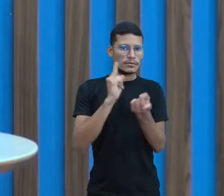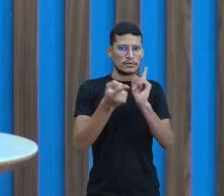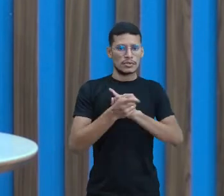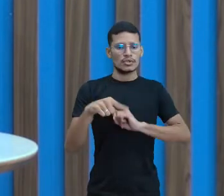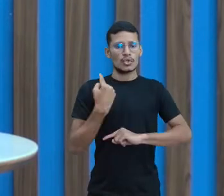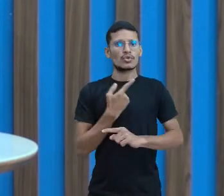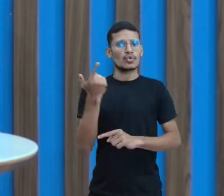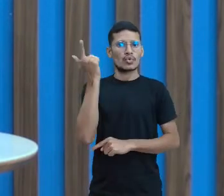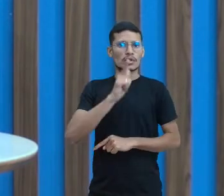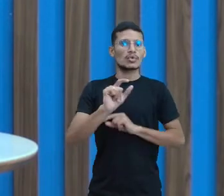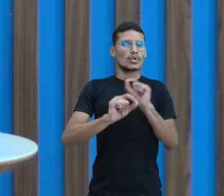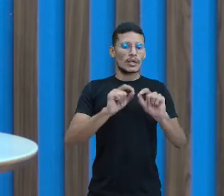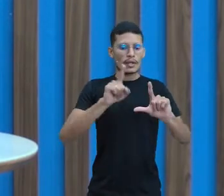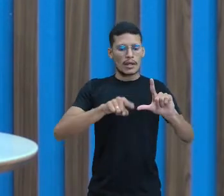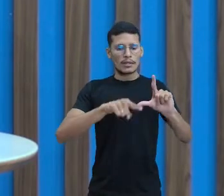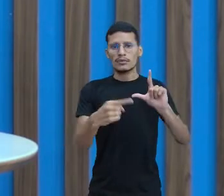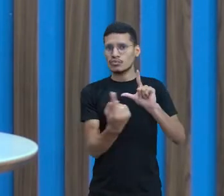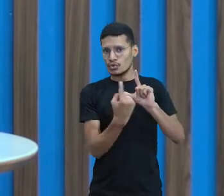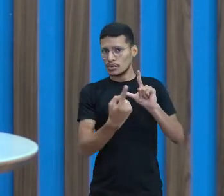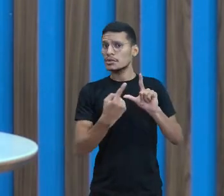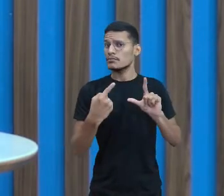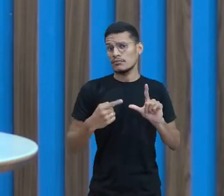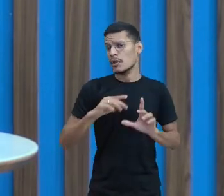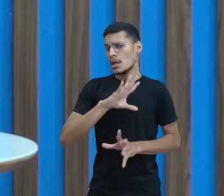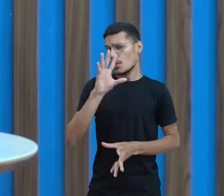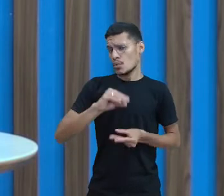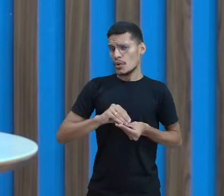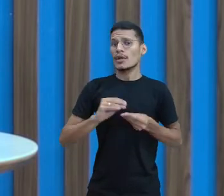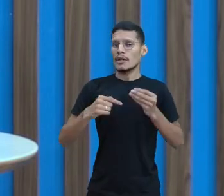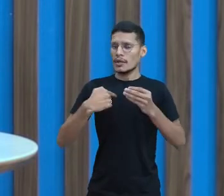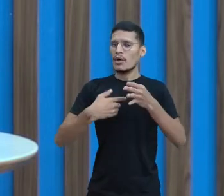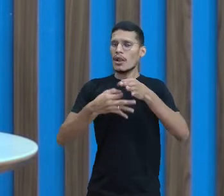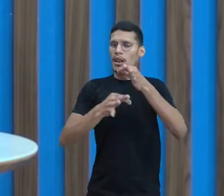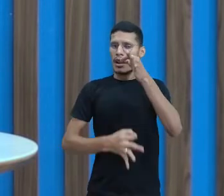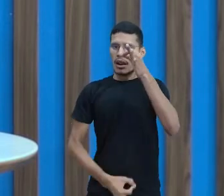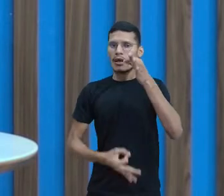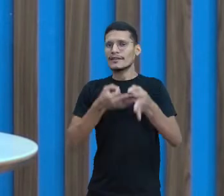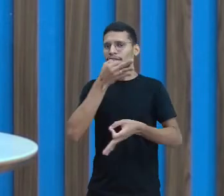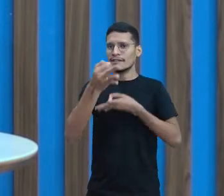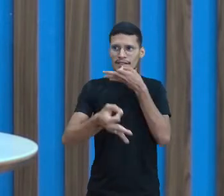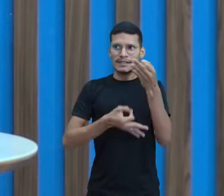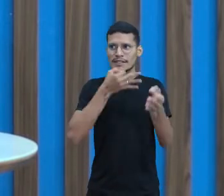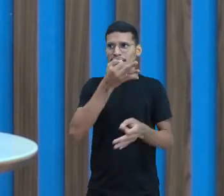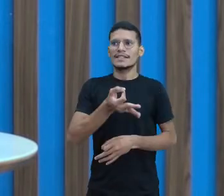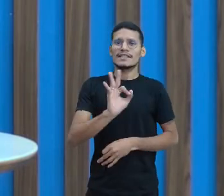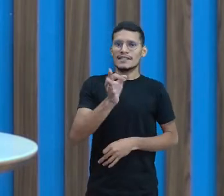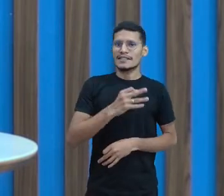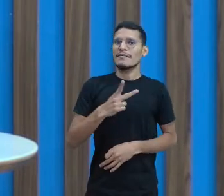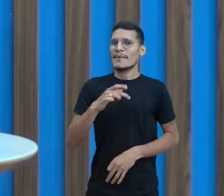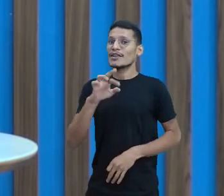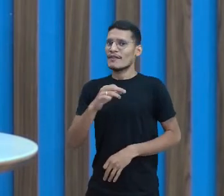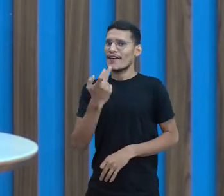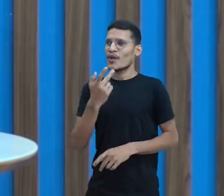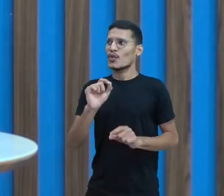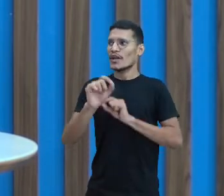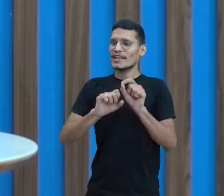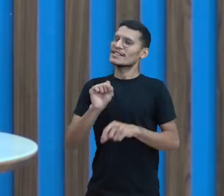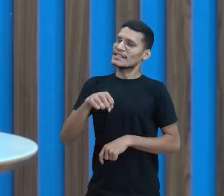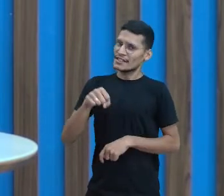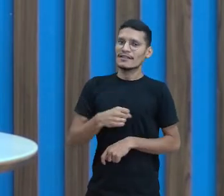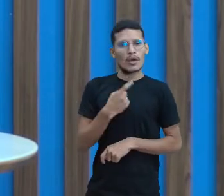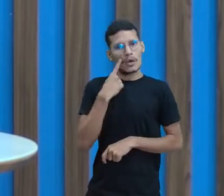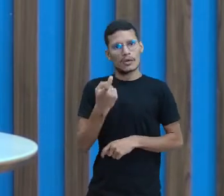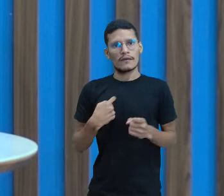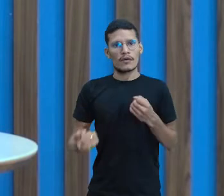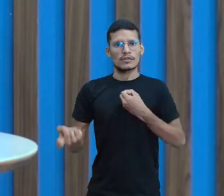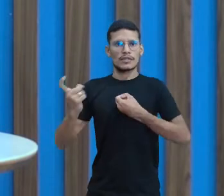letras sozinhas, tá certo? Então, acho que eu me estendi muito, não foi? No comentário. O professor Pedro fez assim, ó. Então, eu vou voltar com